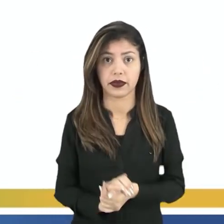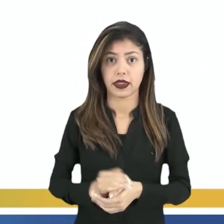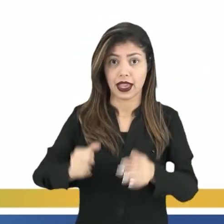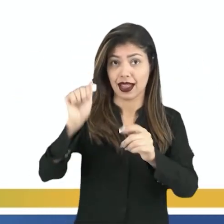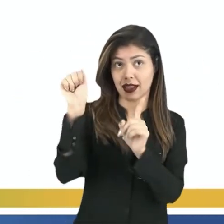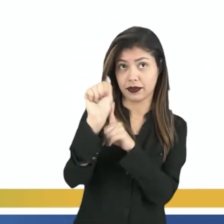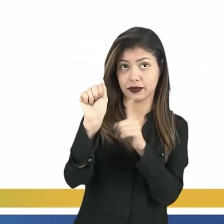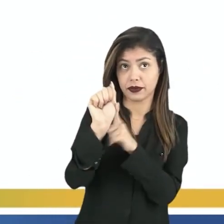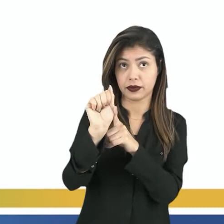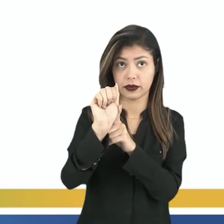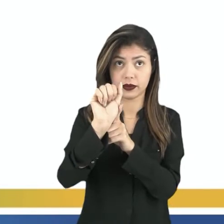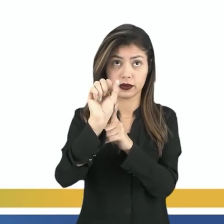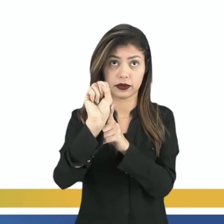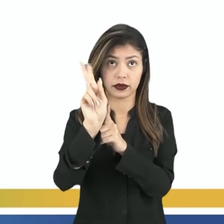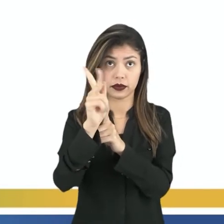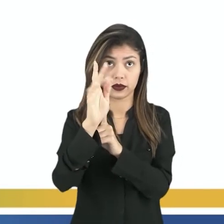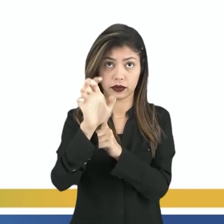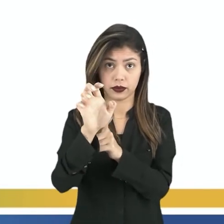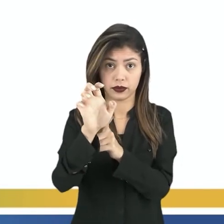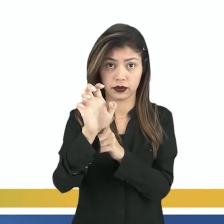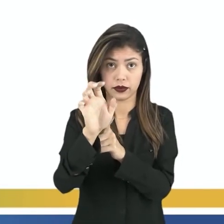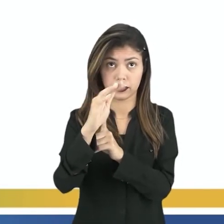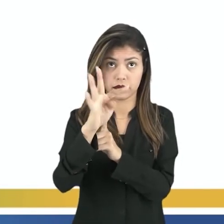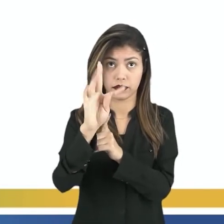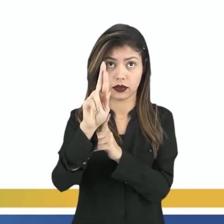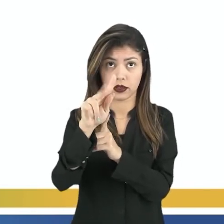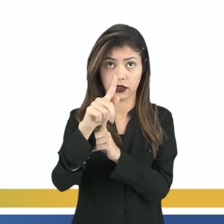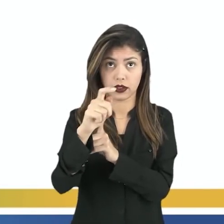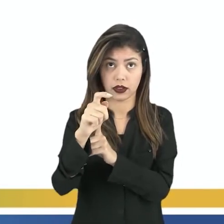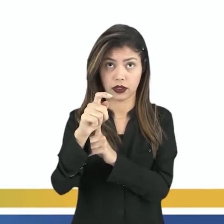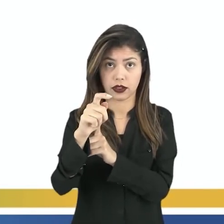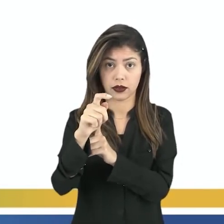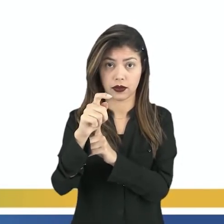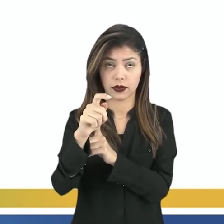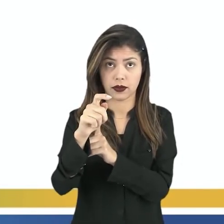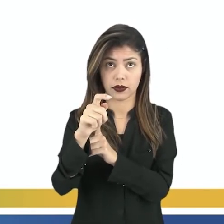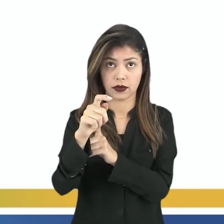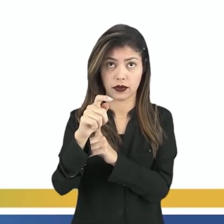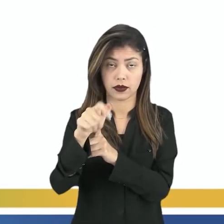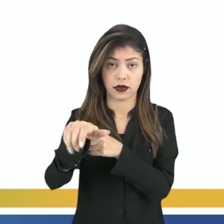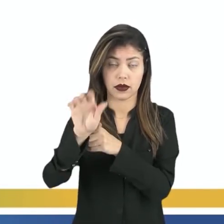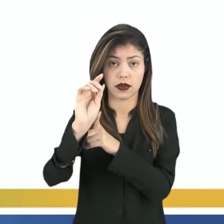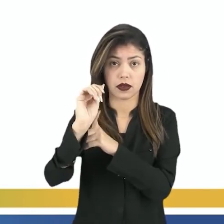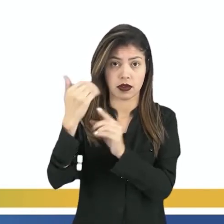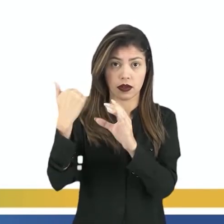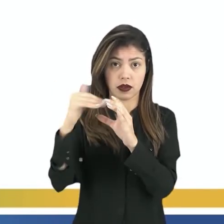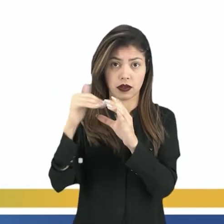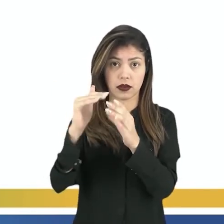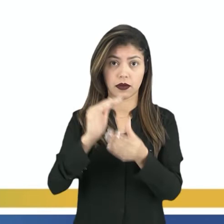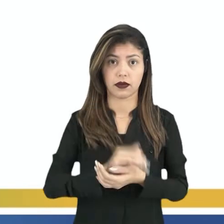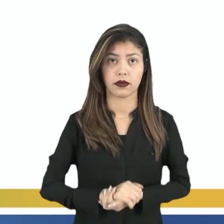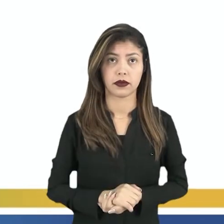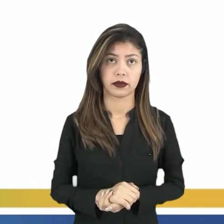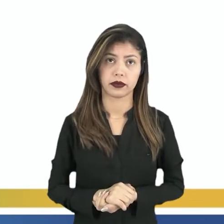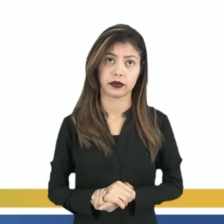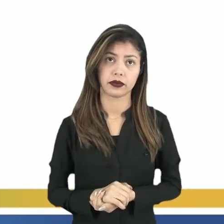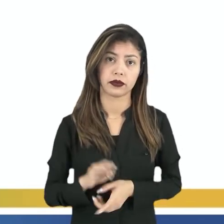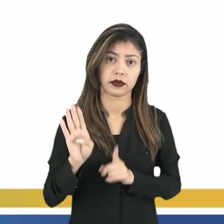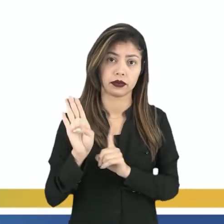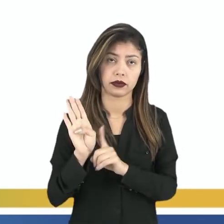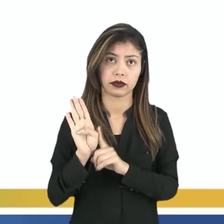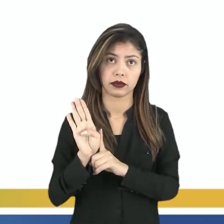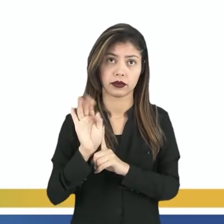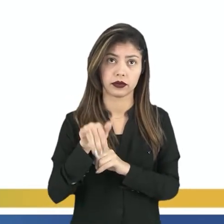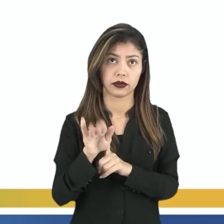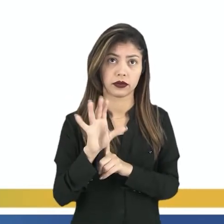na letra A, nós temos she, que é ela, text, que é digitar, e a message, uma mensagem. Letra